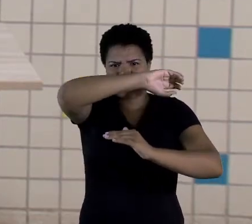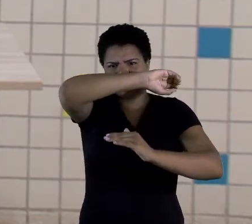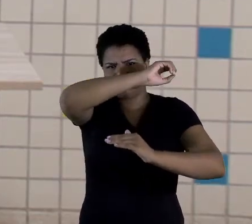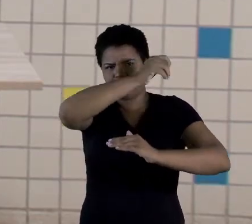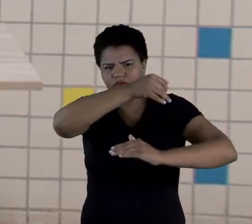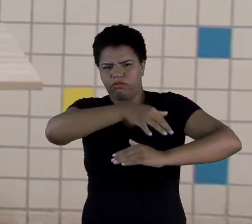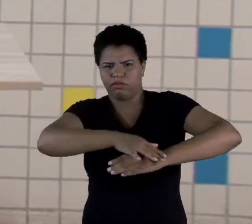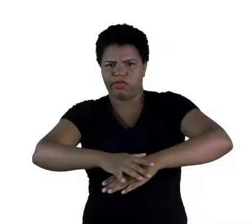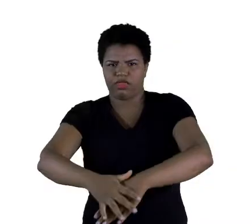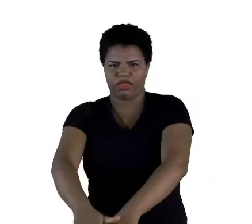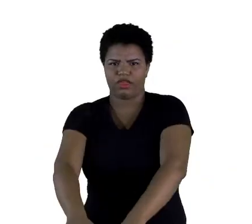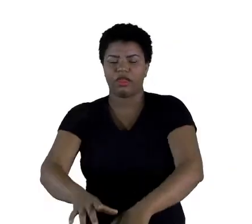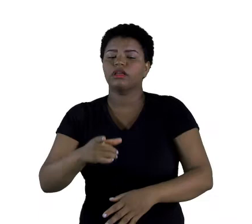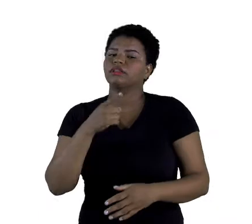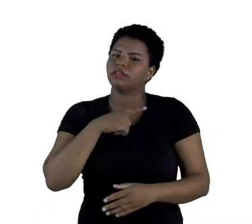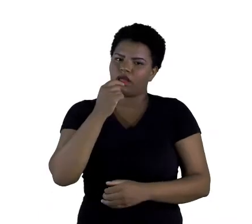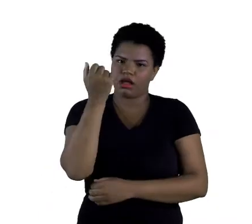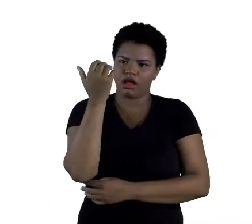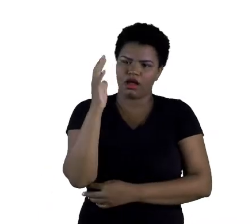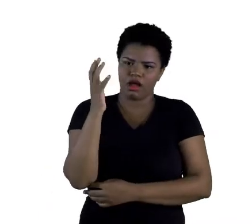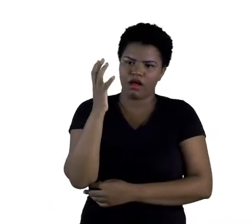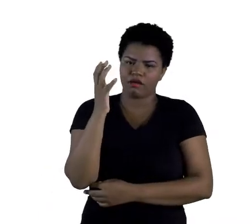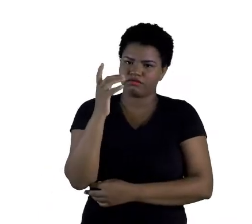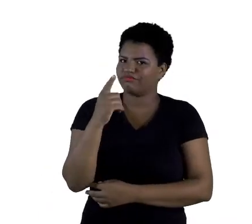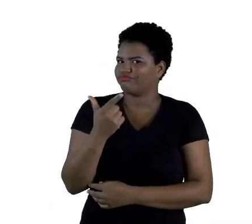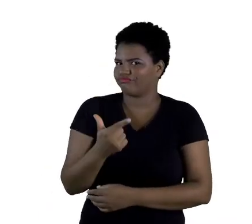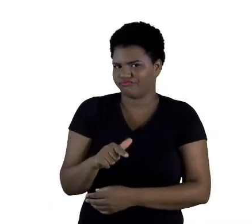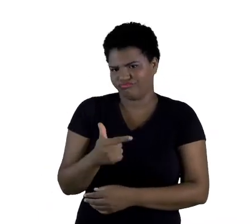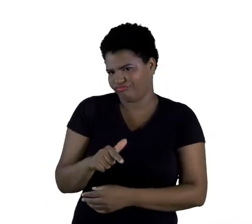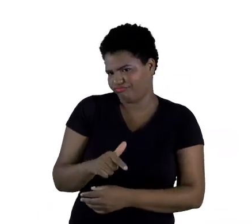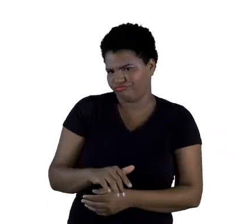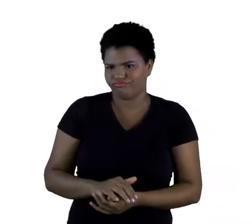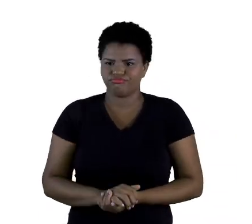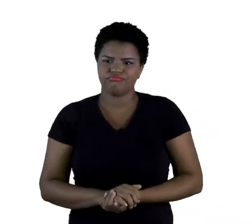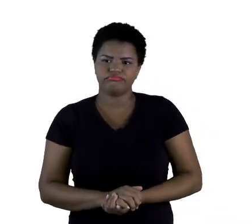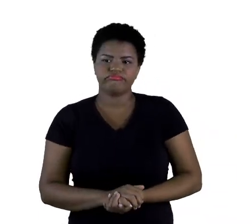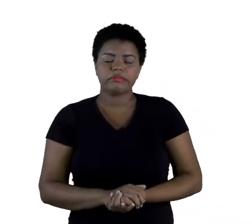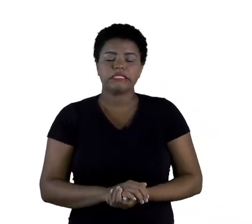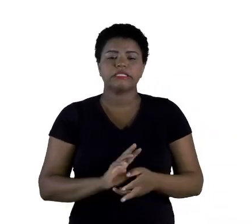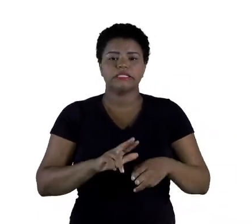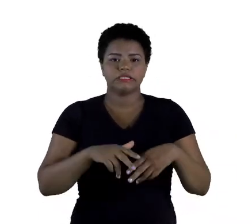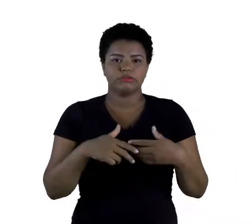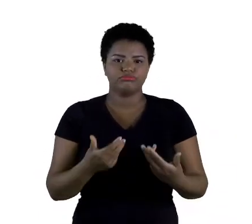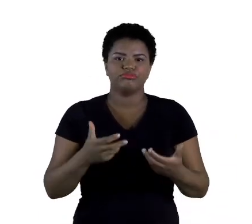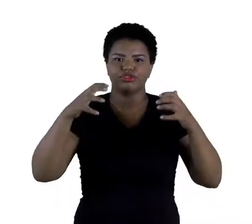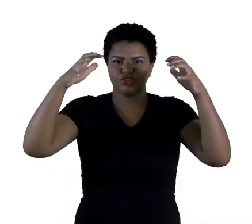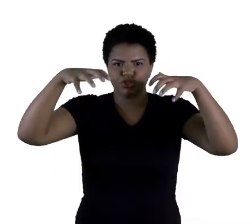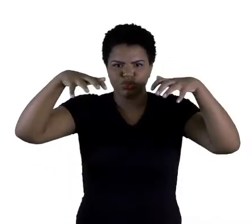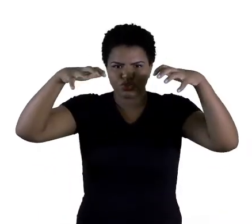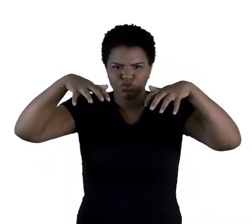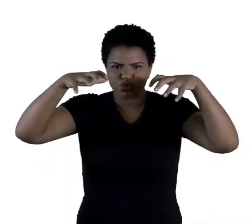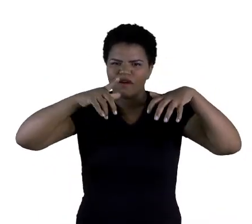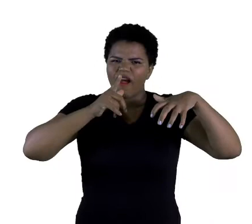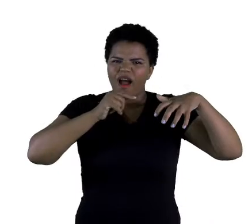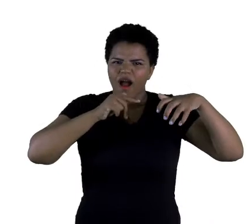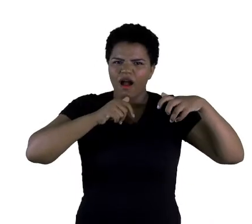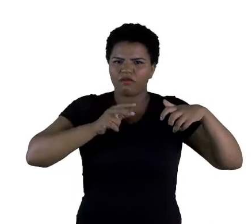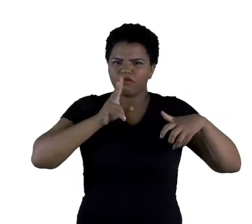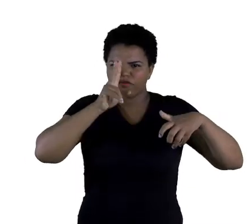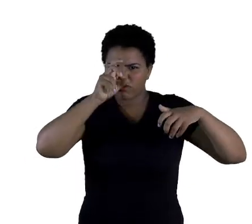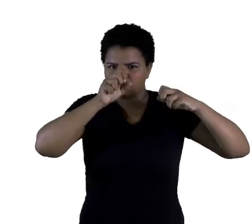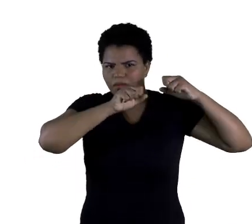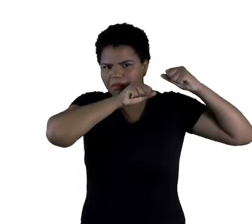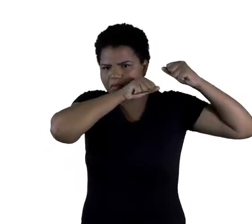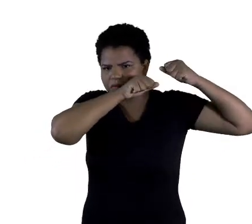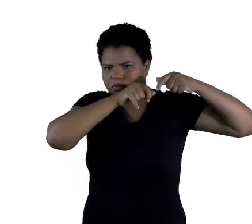deslizamento? Tinha árvore? Não tinha, né, pessoal? Então, toda aquela água da chuva, ela veio, né, e provocou o quê? Uma